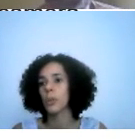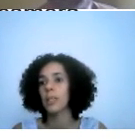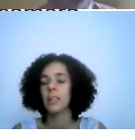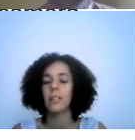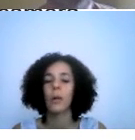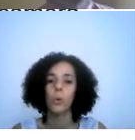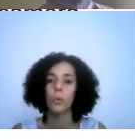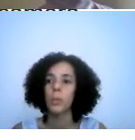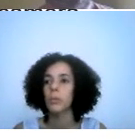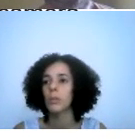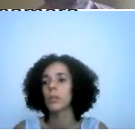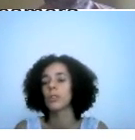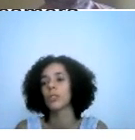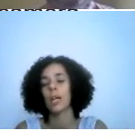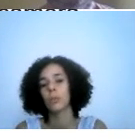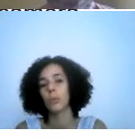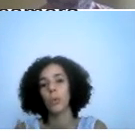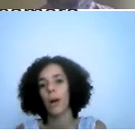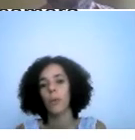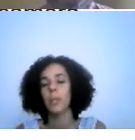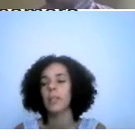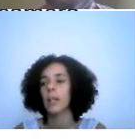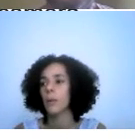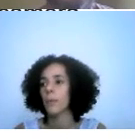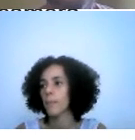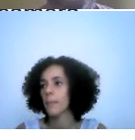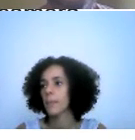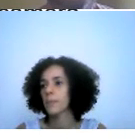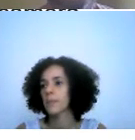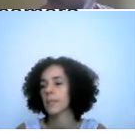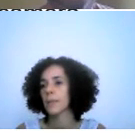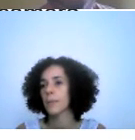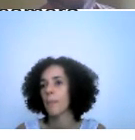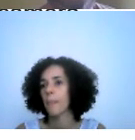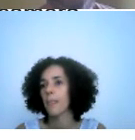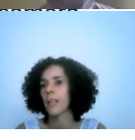seja por interesse econômico, estético, cultural ou ambiental.